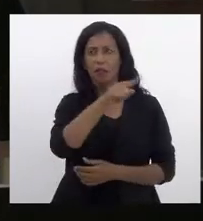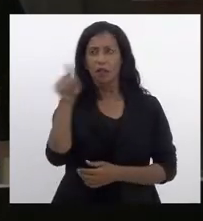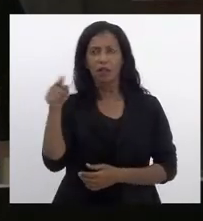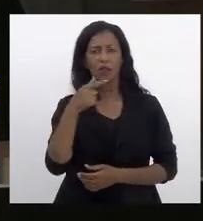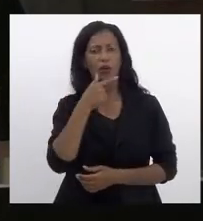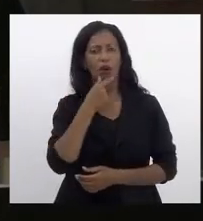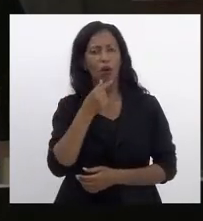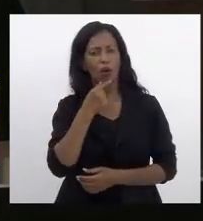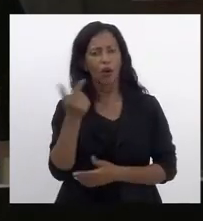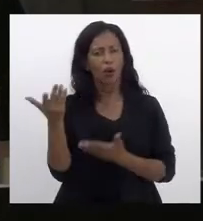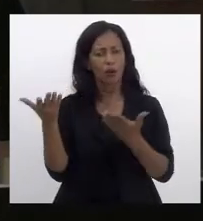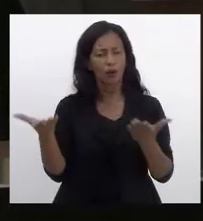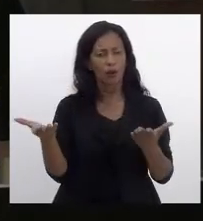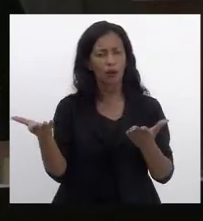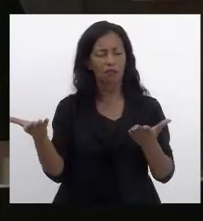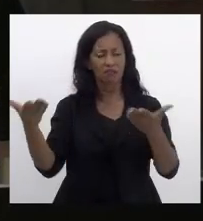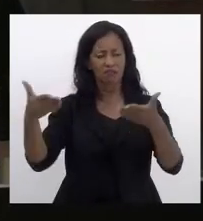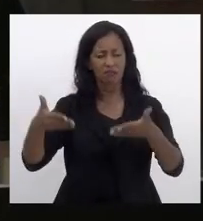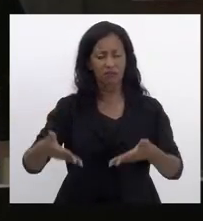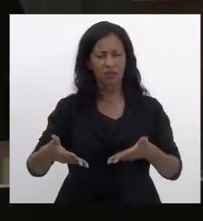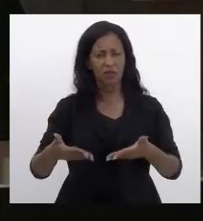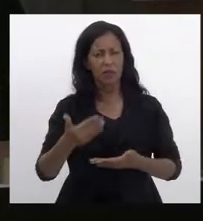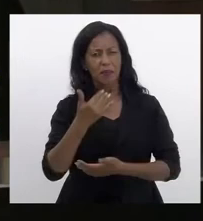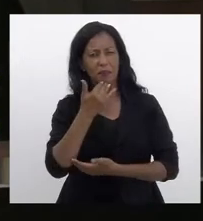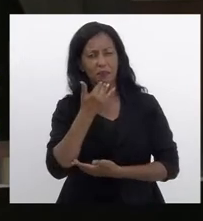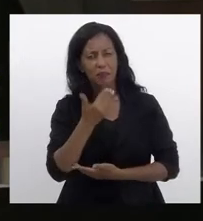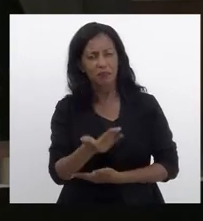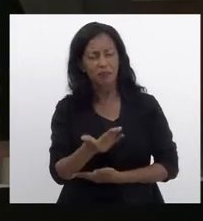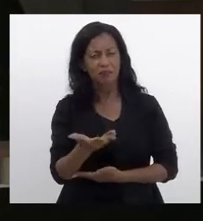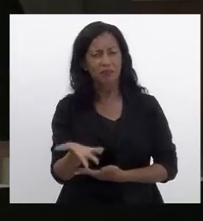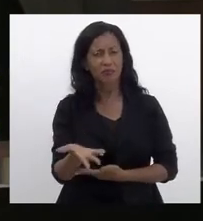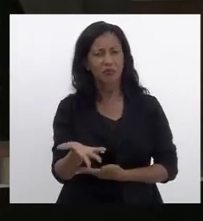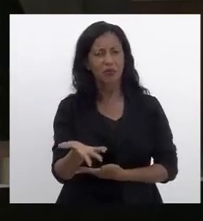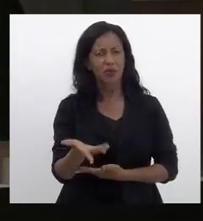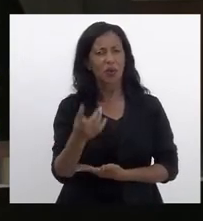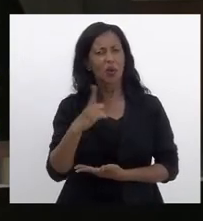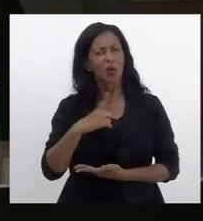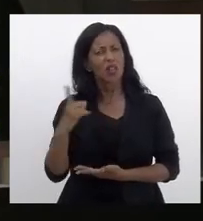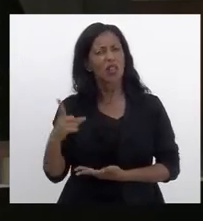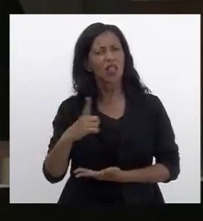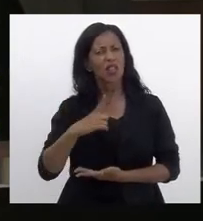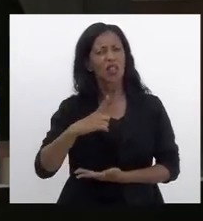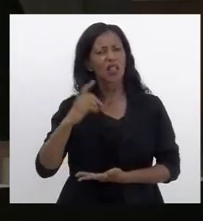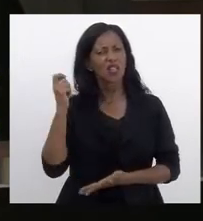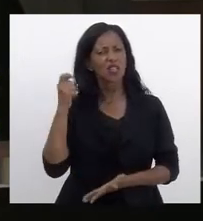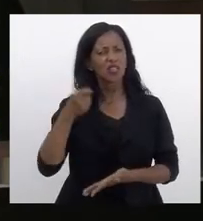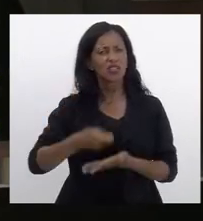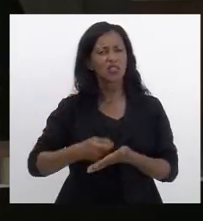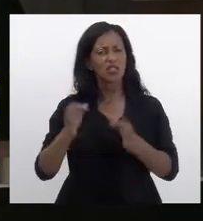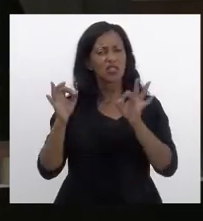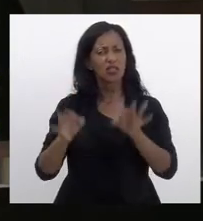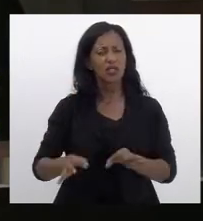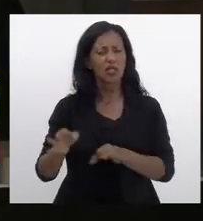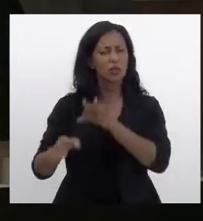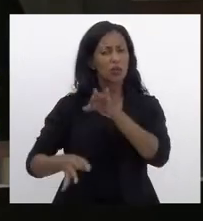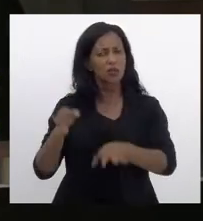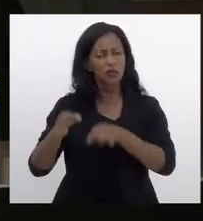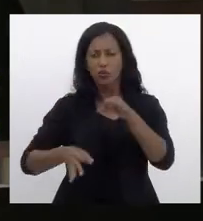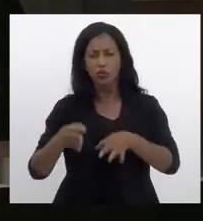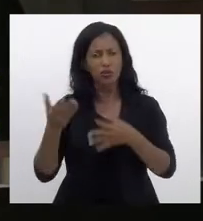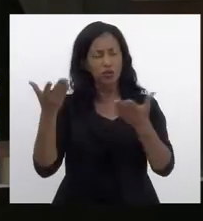homens estão aqui mendigando o que lhes é de direito, o que é justiça para